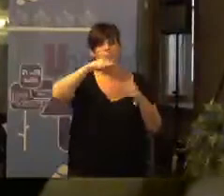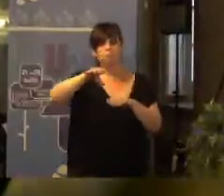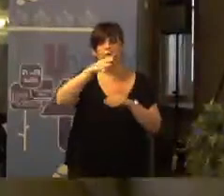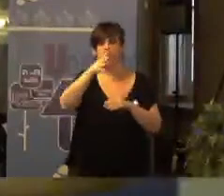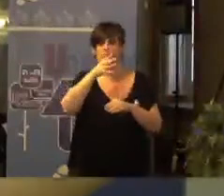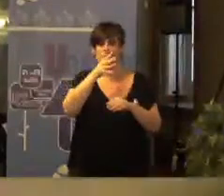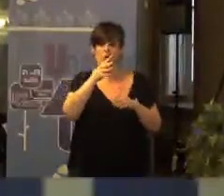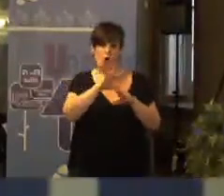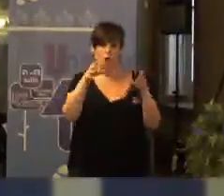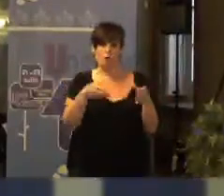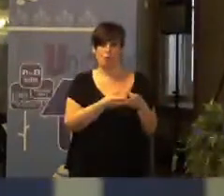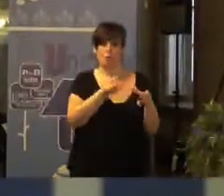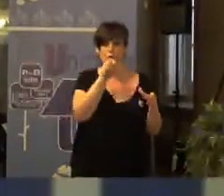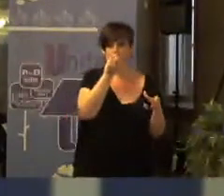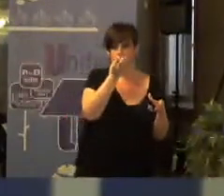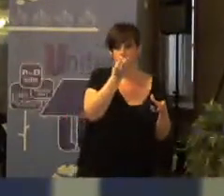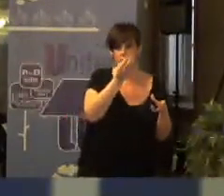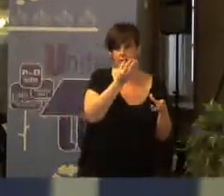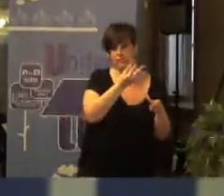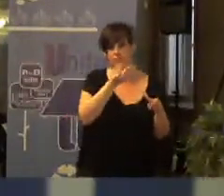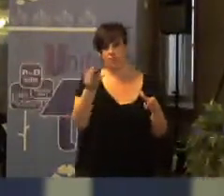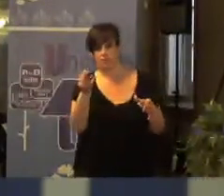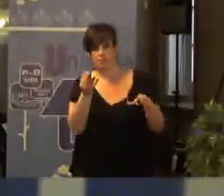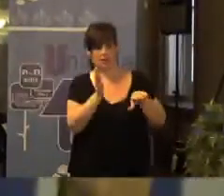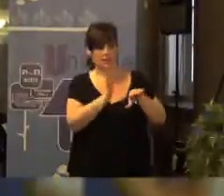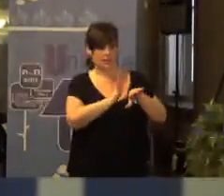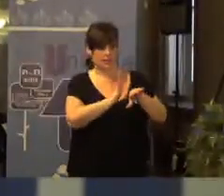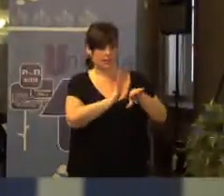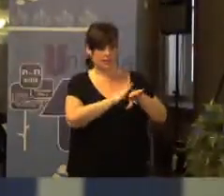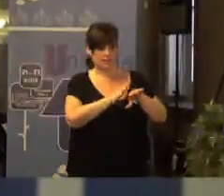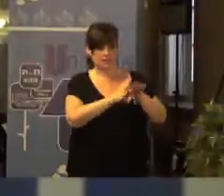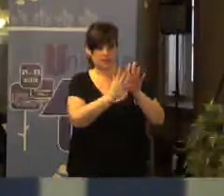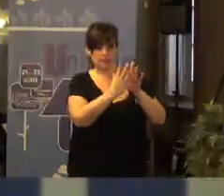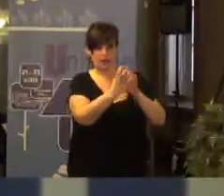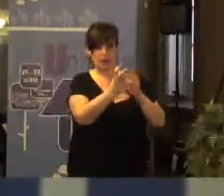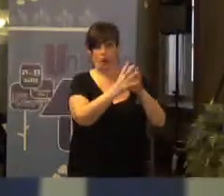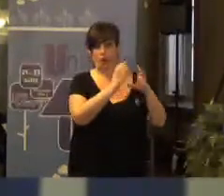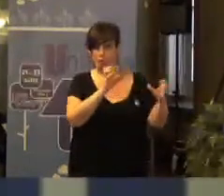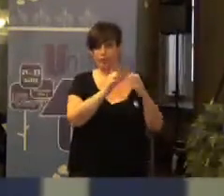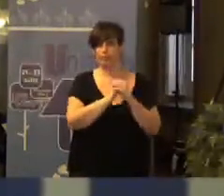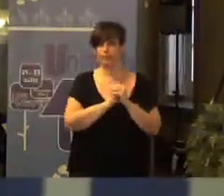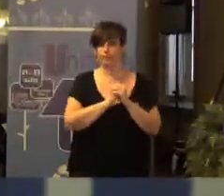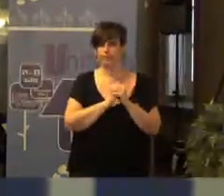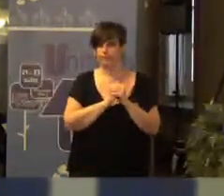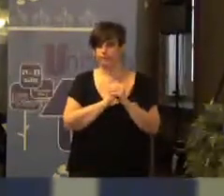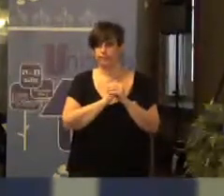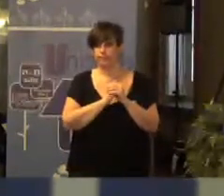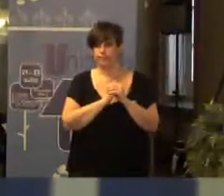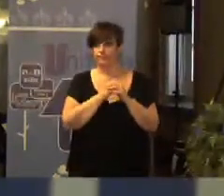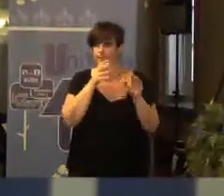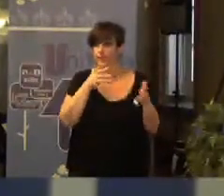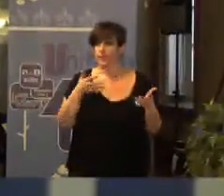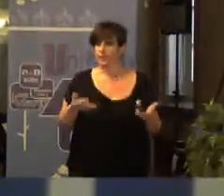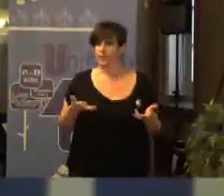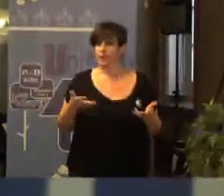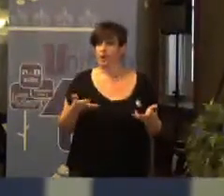goberno do Partido Socialista e a dereita do Parlamento, non? É a segunda vez que isto acontece. Neste caso, referido